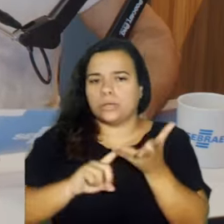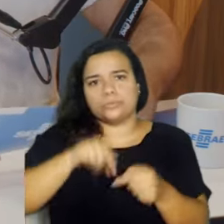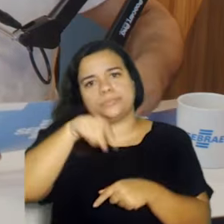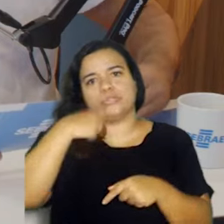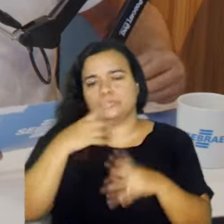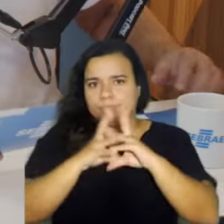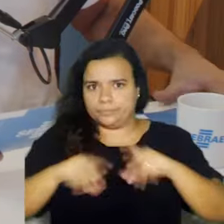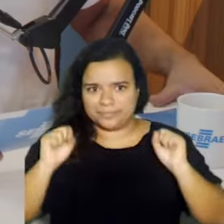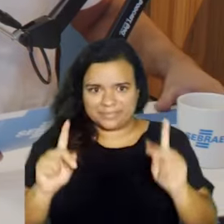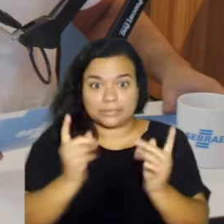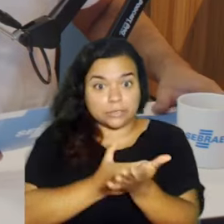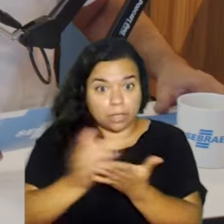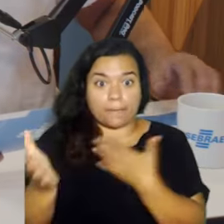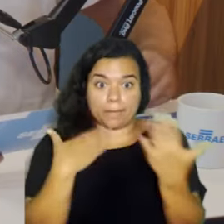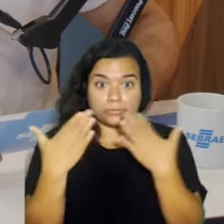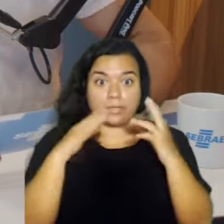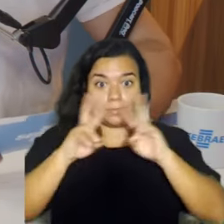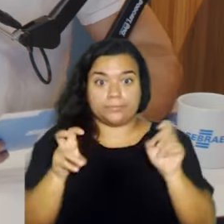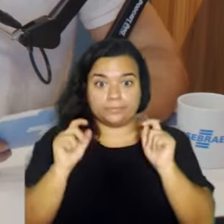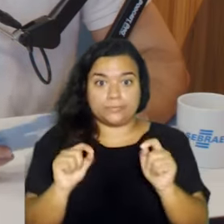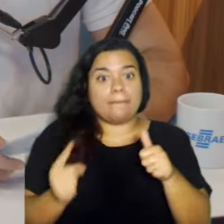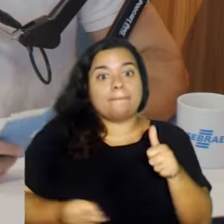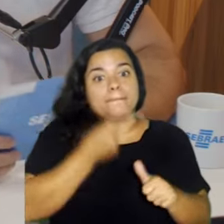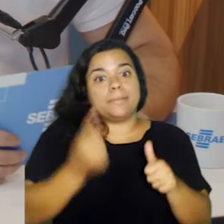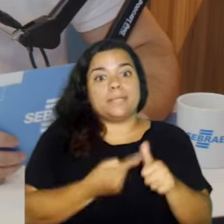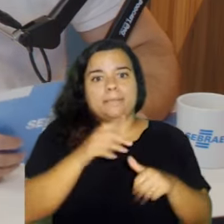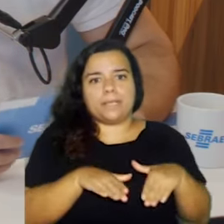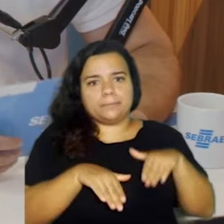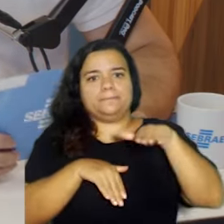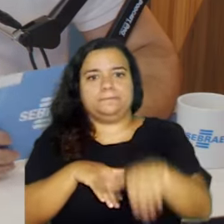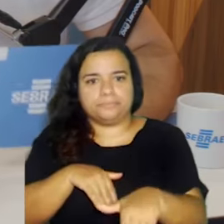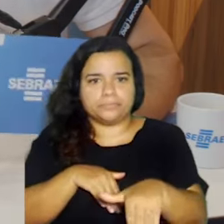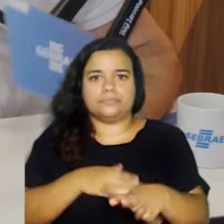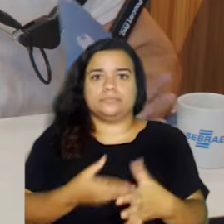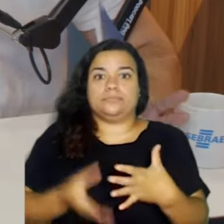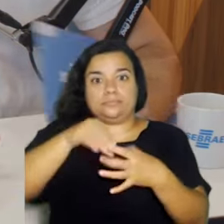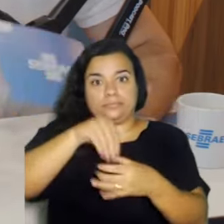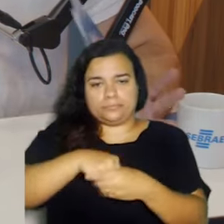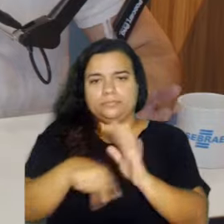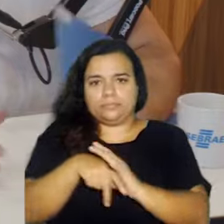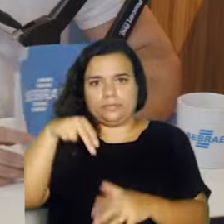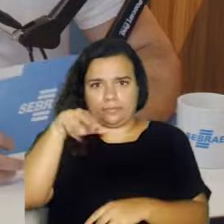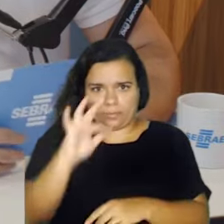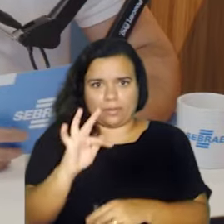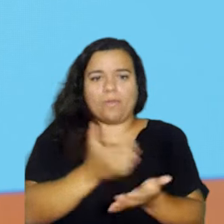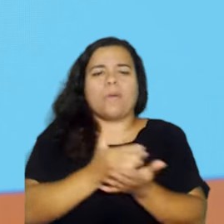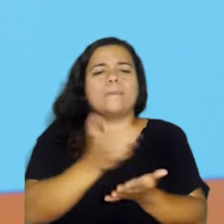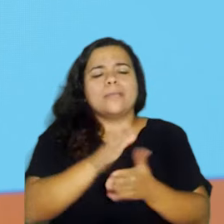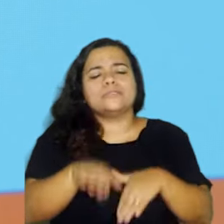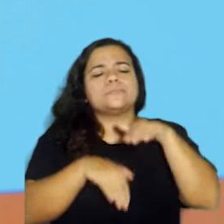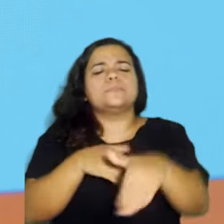iniciando o nosso bate-papo aqui Oscar qual o primeiro passo dentro do emissor de nota fiscal do sebrao vamos lá no início